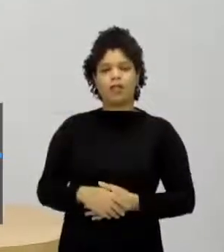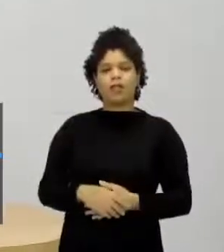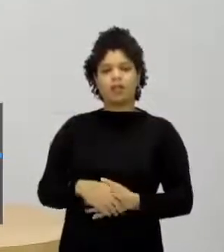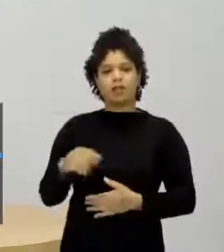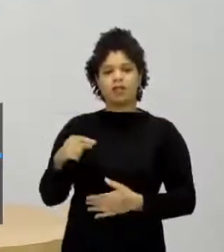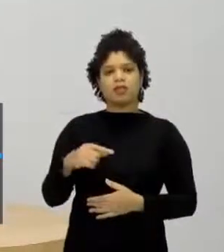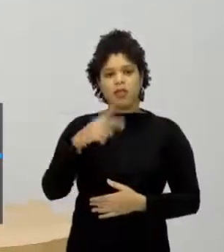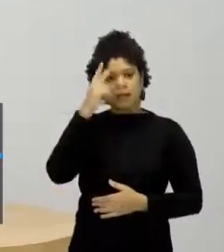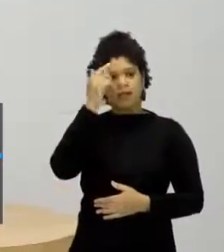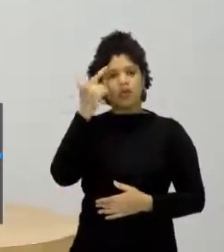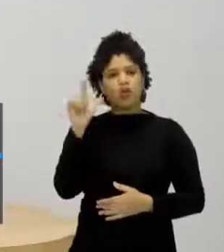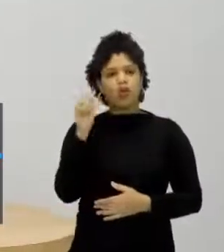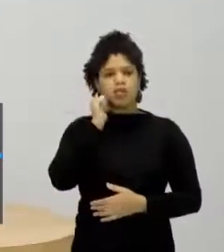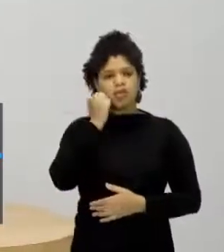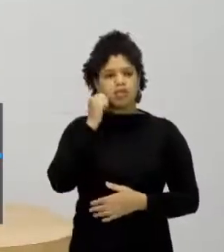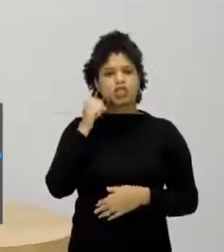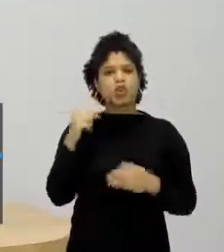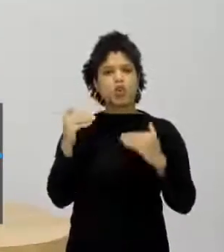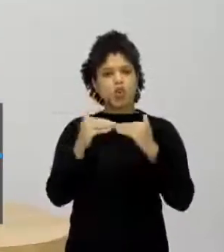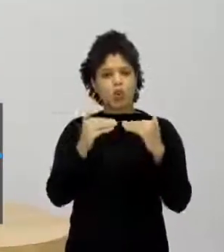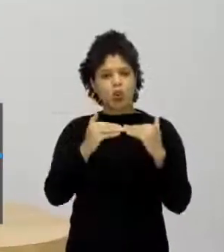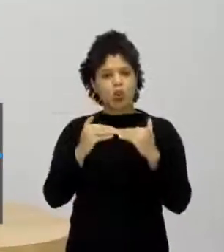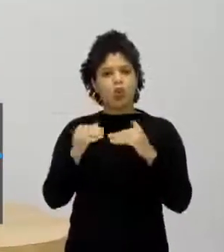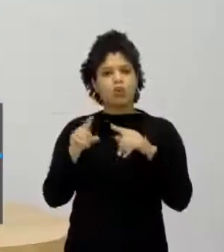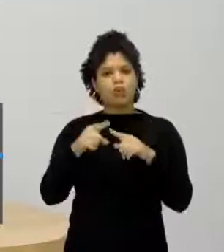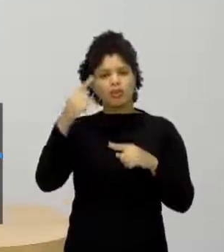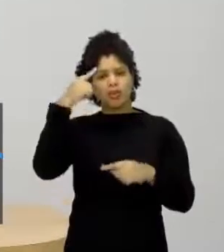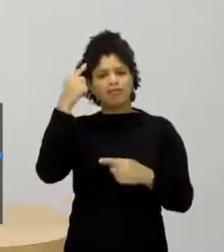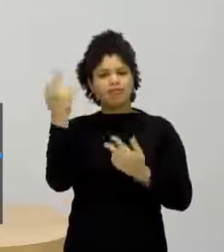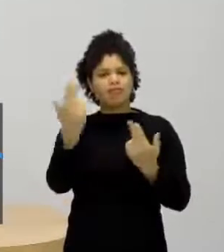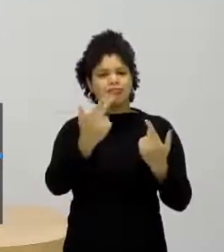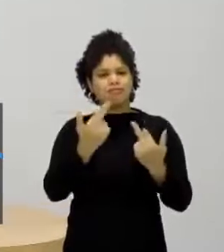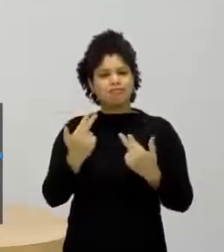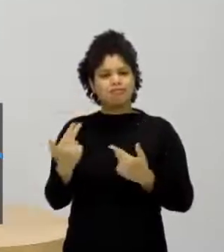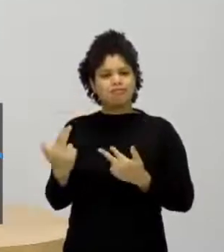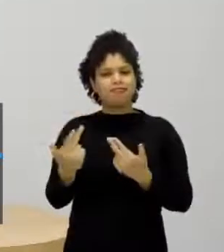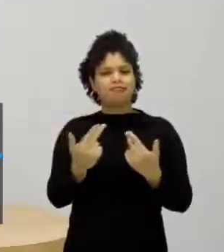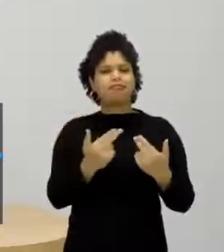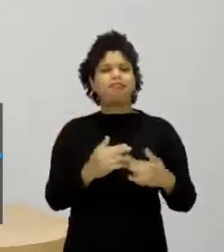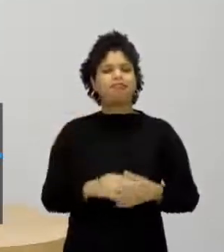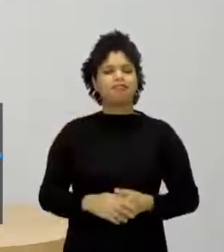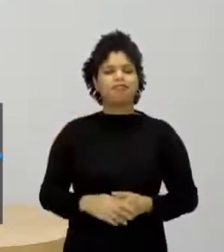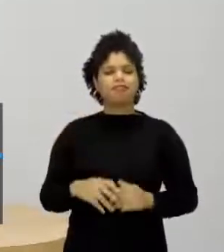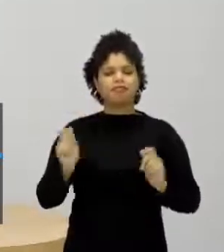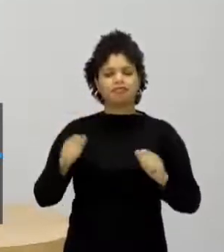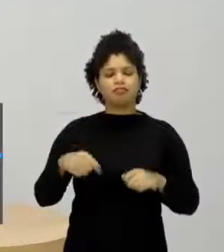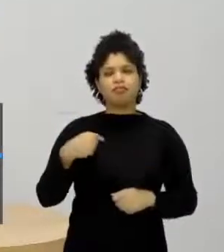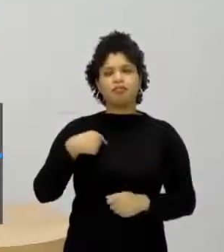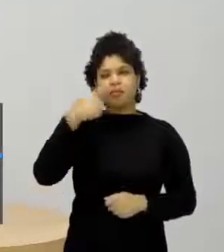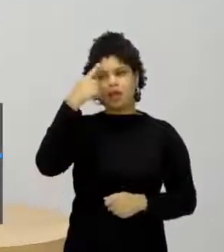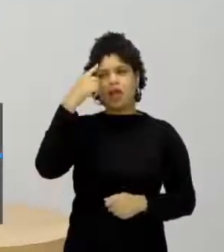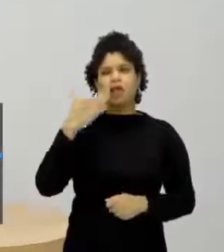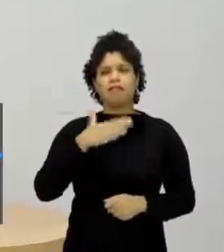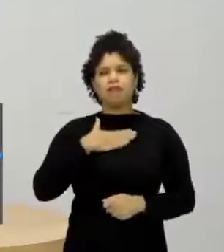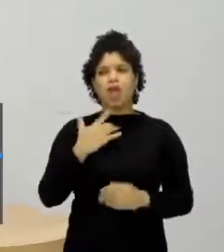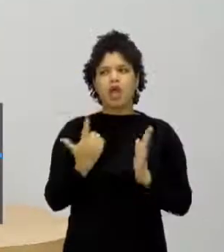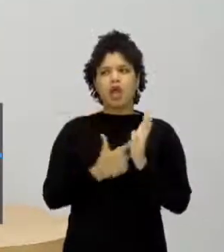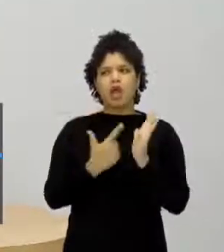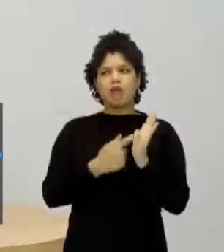eu tenho mais cientistas que também estão pensando a mesma coisa que eu. E aí ele se sentiu encorajado a publicar o livro